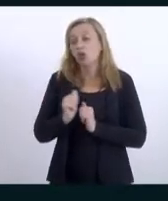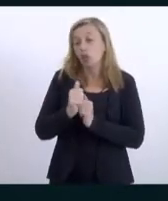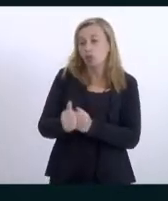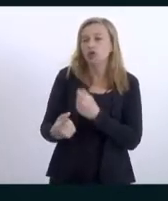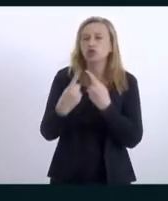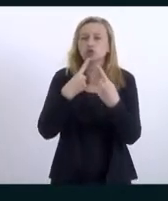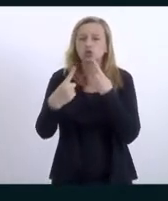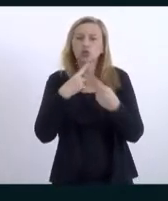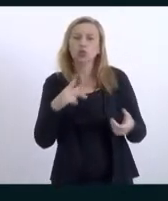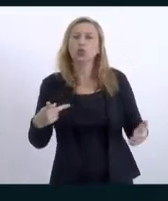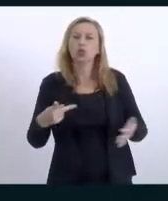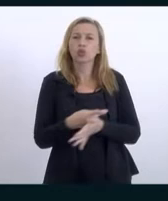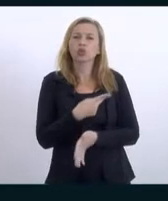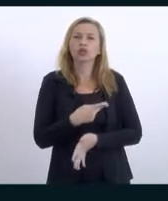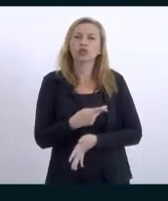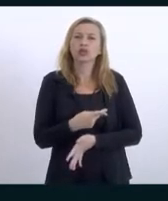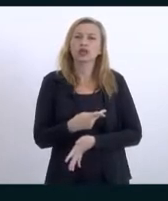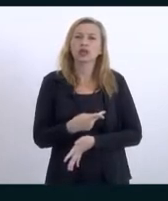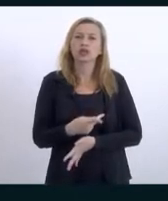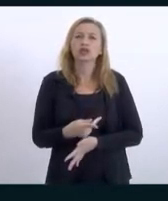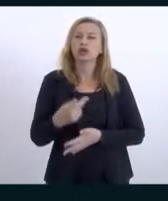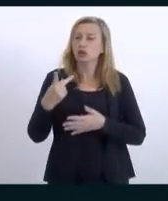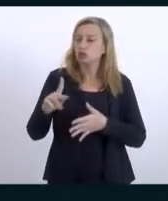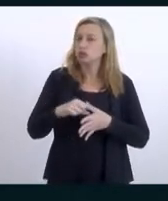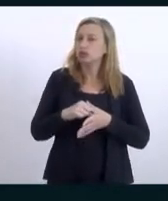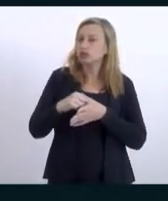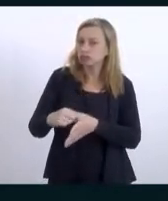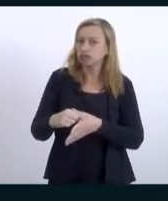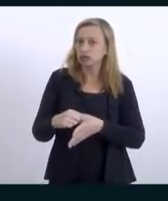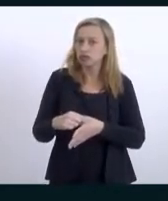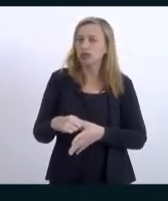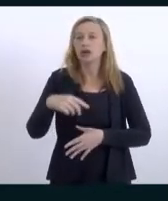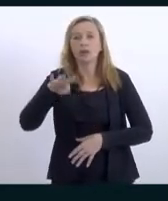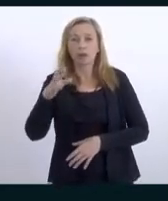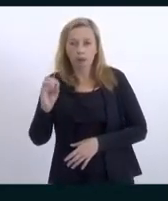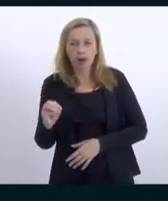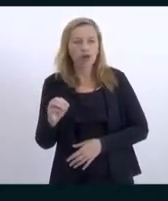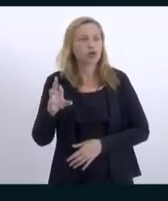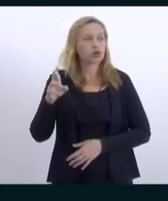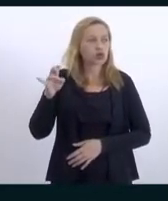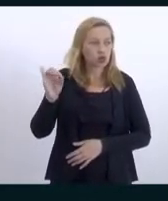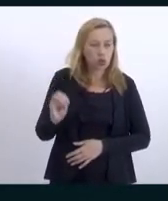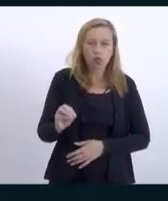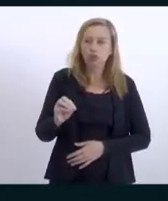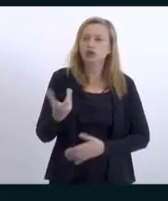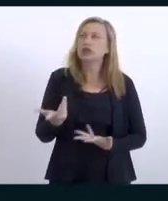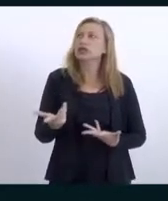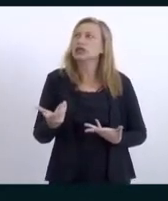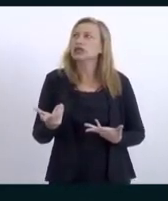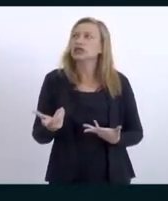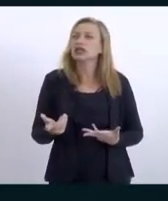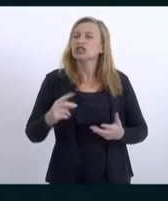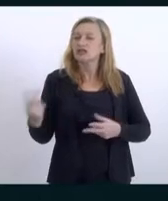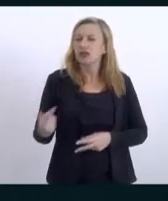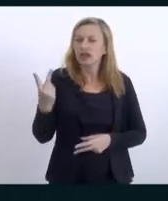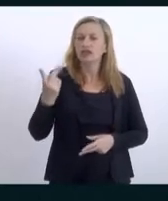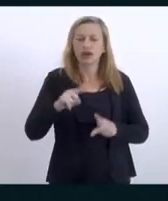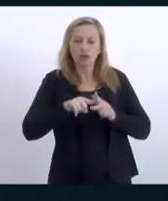discussão que aconteceu sob a sua liderança do doutor Mário Osório, de modificar e